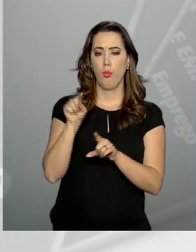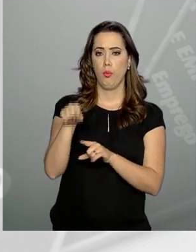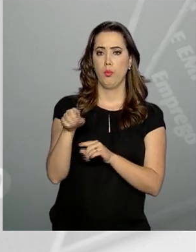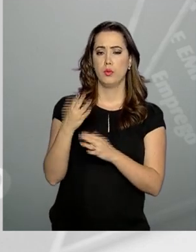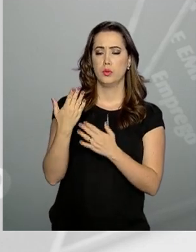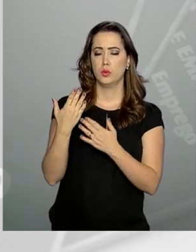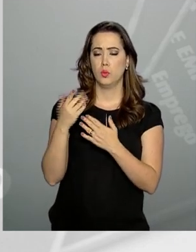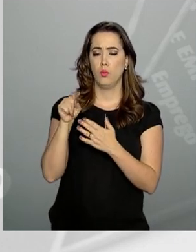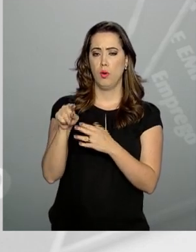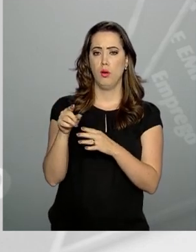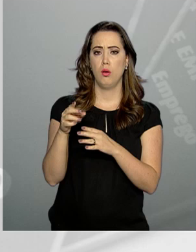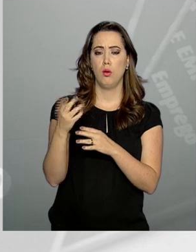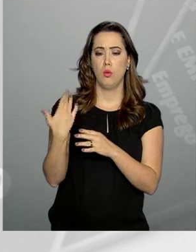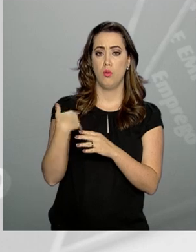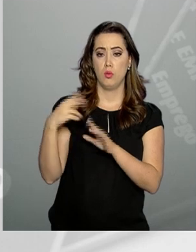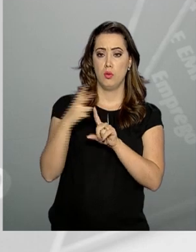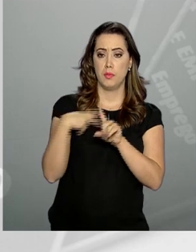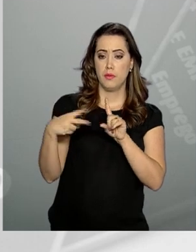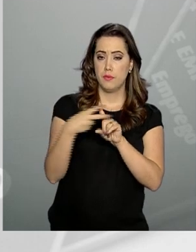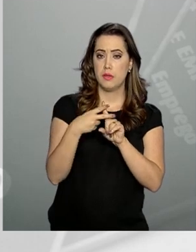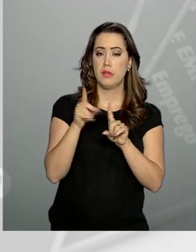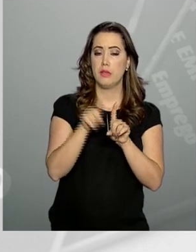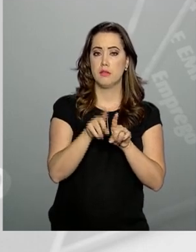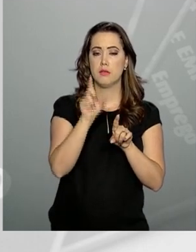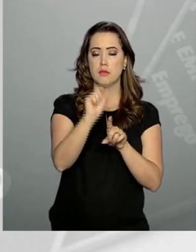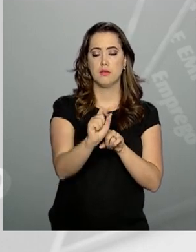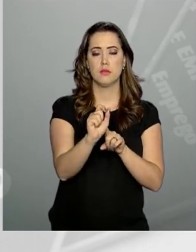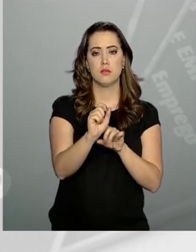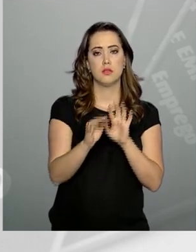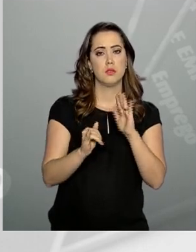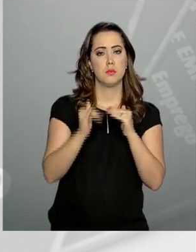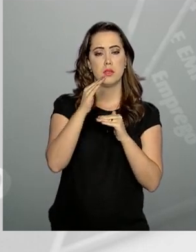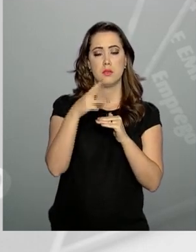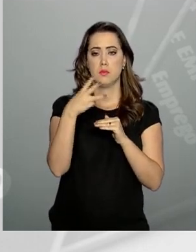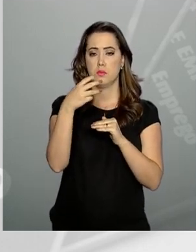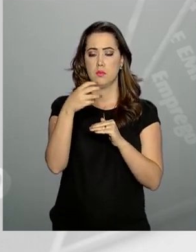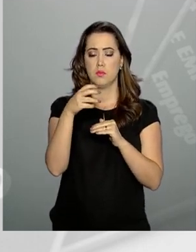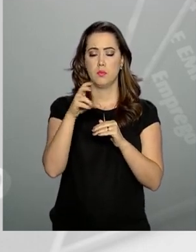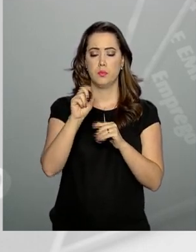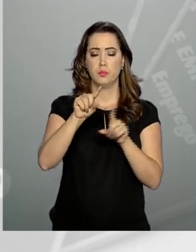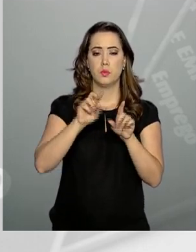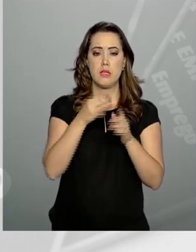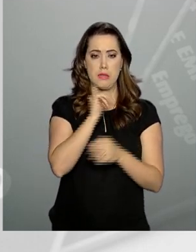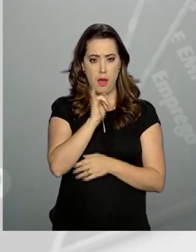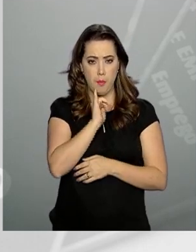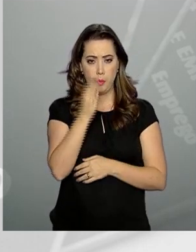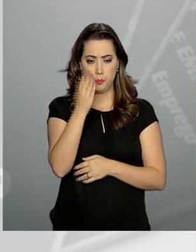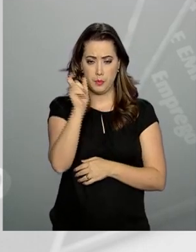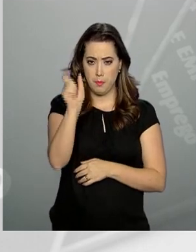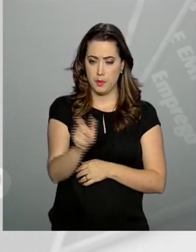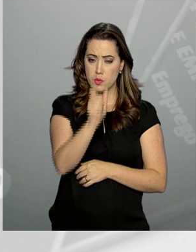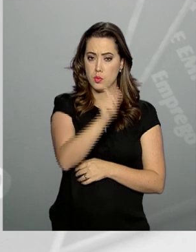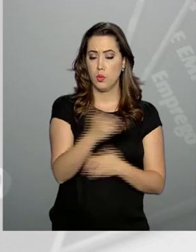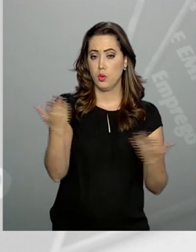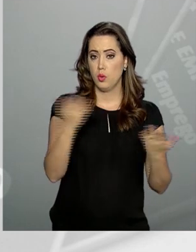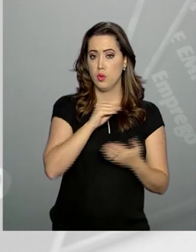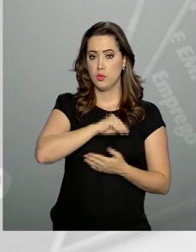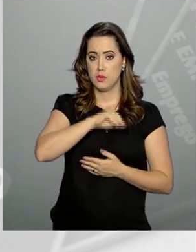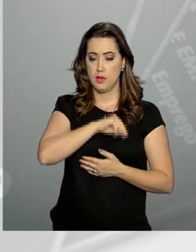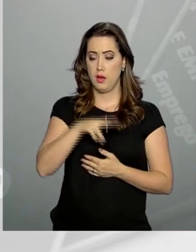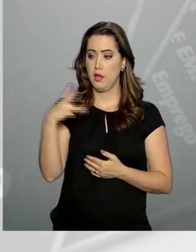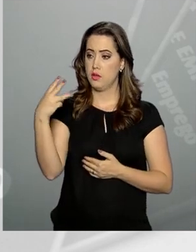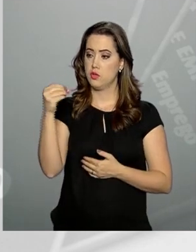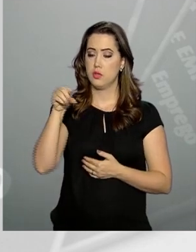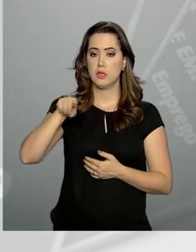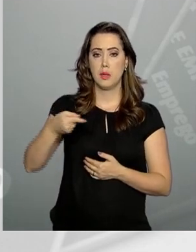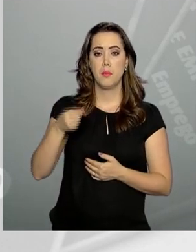16% para quem ganha acima de R$ 39 mil. Por exemplo, um funcionário público que hoje ganha R$ mil